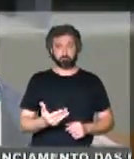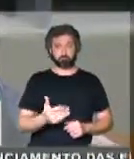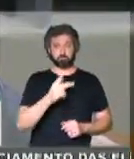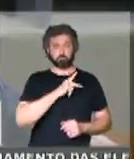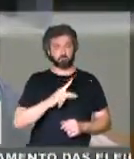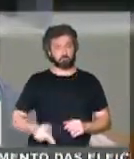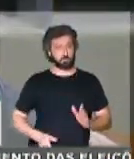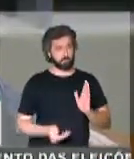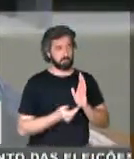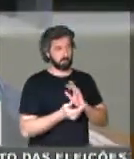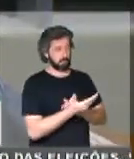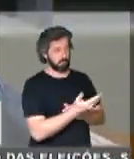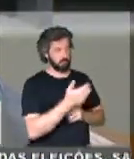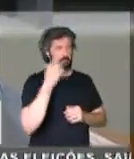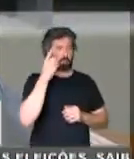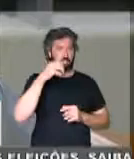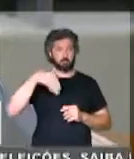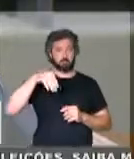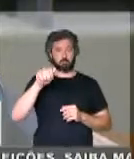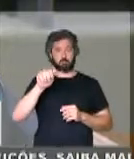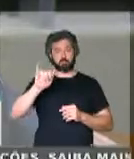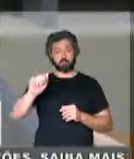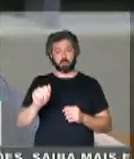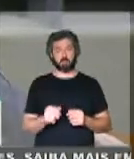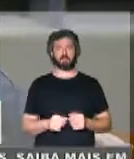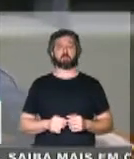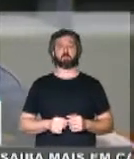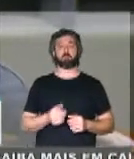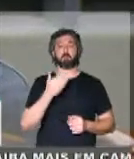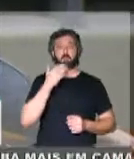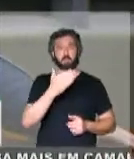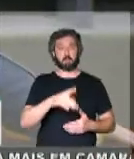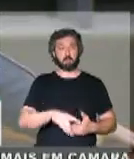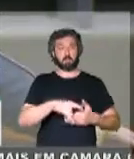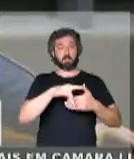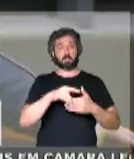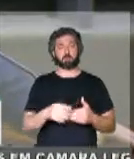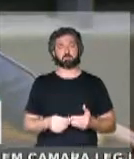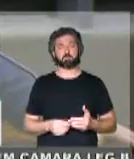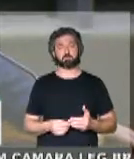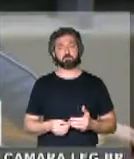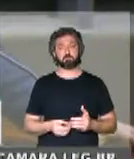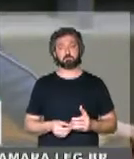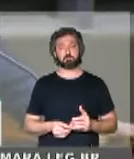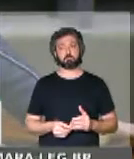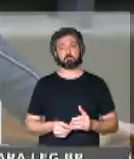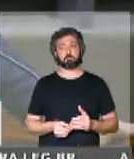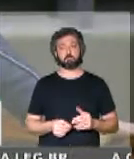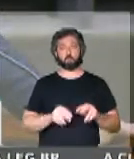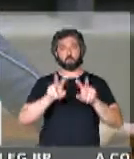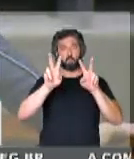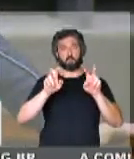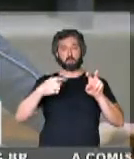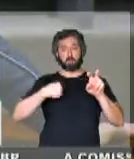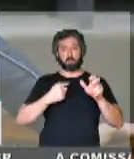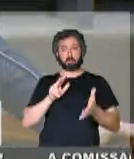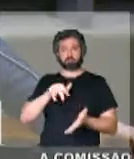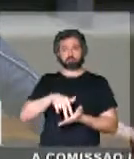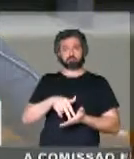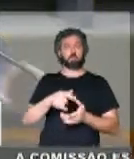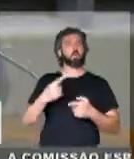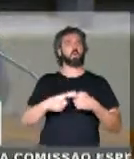ao presidente dessa casa, Rodrigo Maia, fazer um apelo aos líderes, porque o tema que me traz aqui